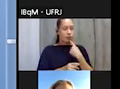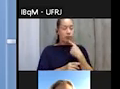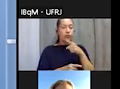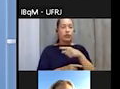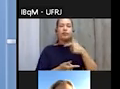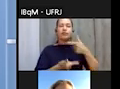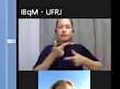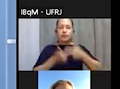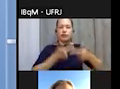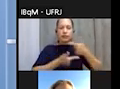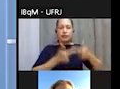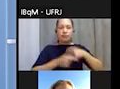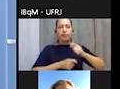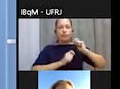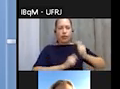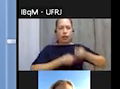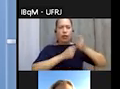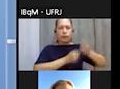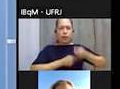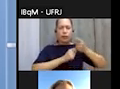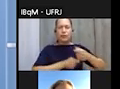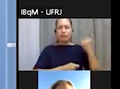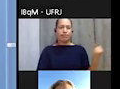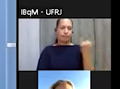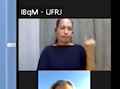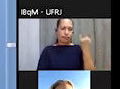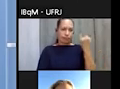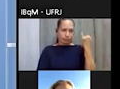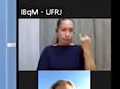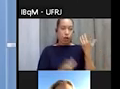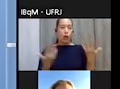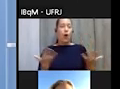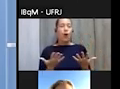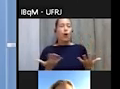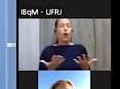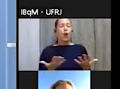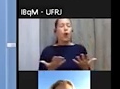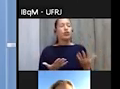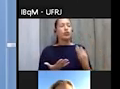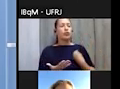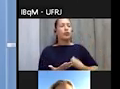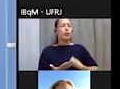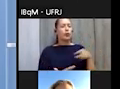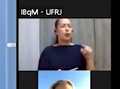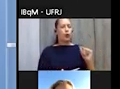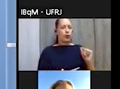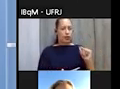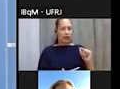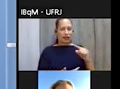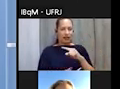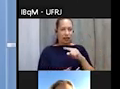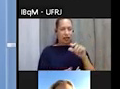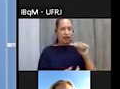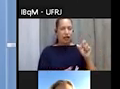mineral na região era muito importante. E hoje, o que a gente tem no Araripe? No Araripe,